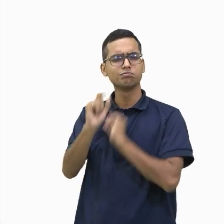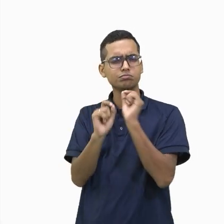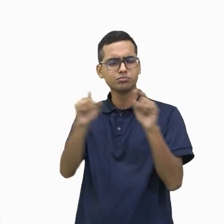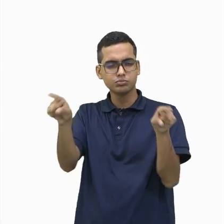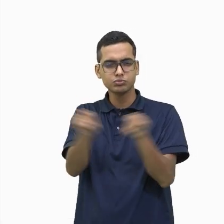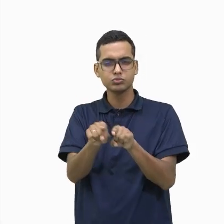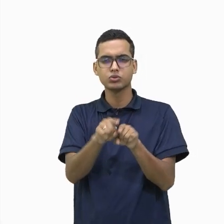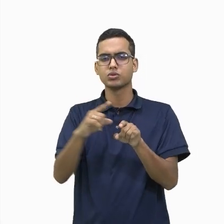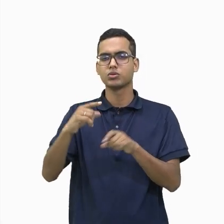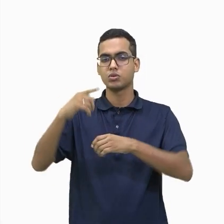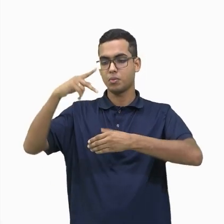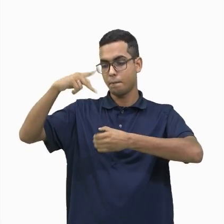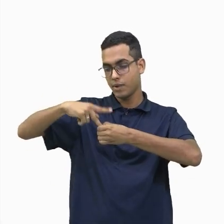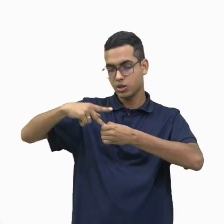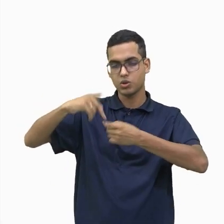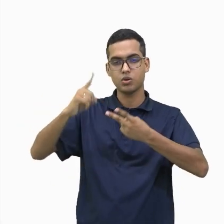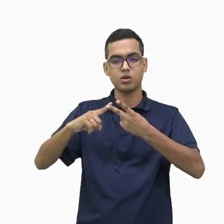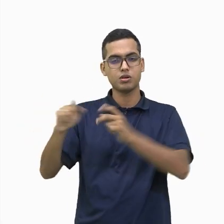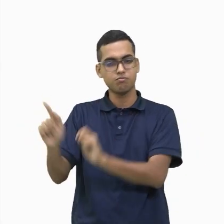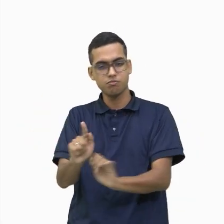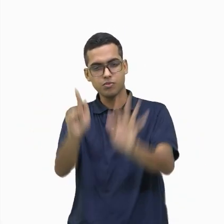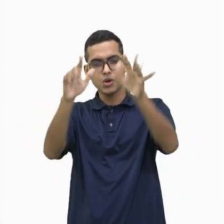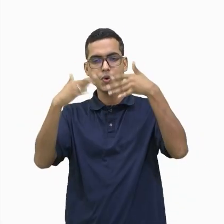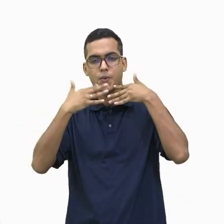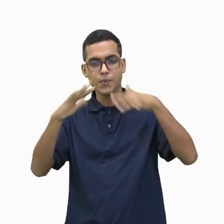e eles constituem cerca de